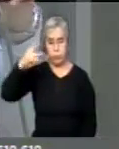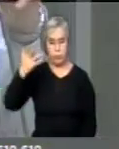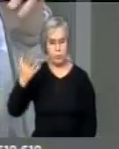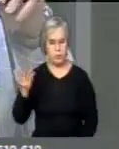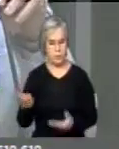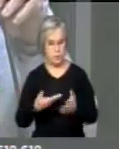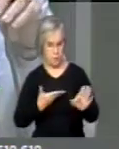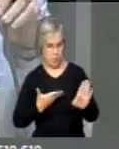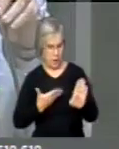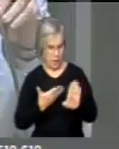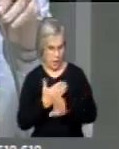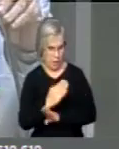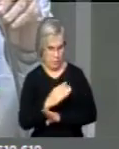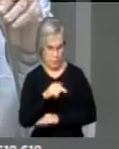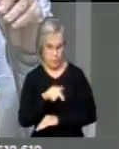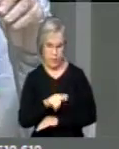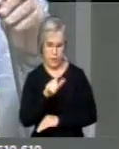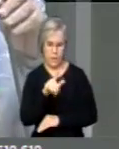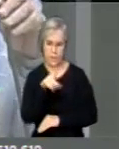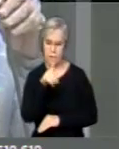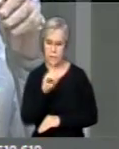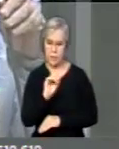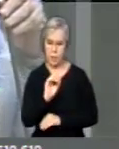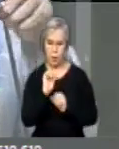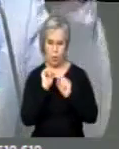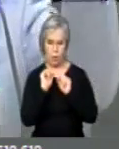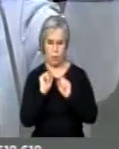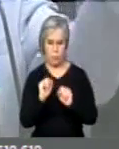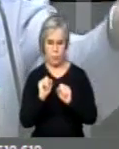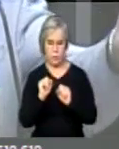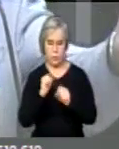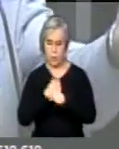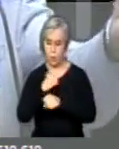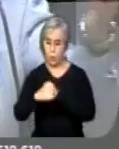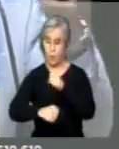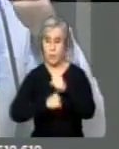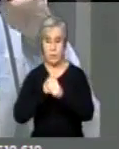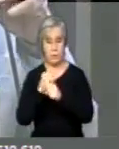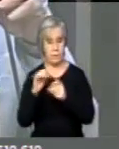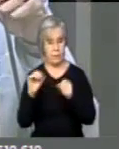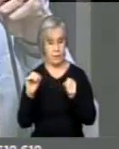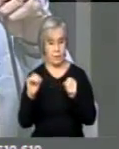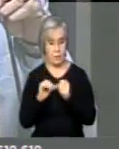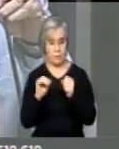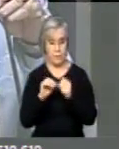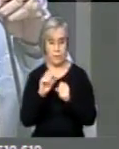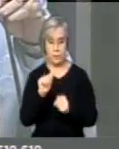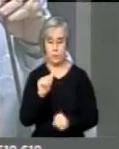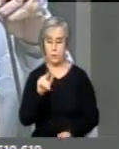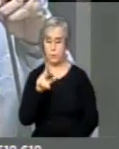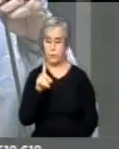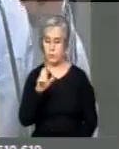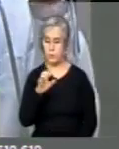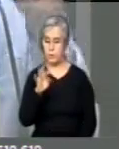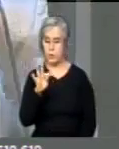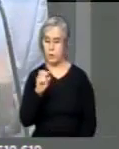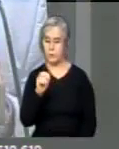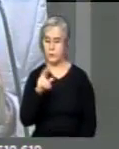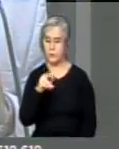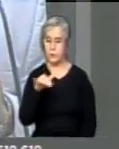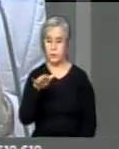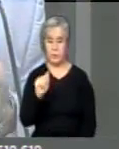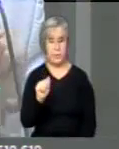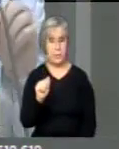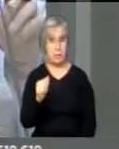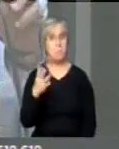aprovar aqui na LDO a possibilidade de, no ano que vem, fazermos a auditoria é um passo